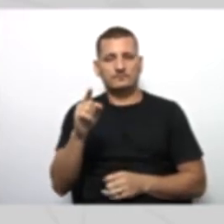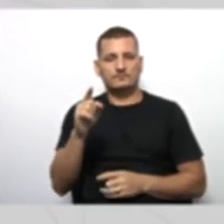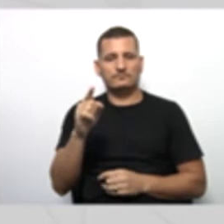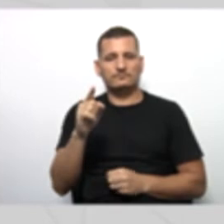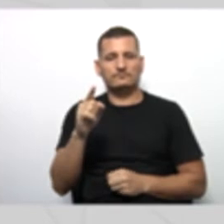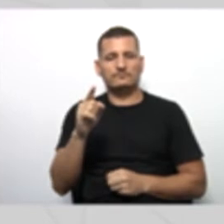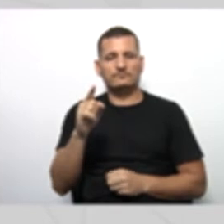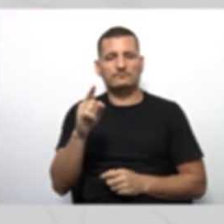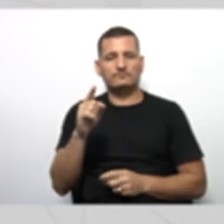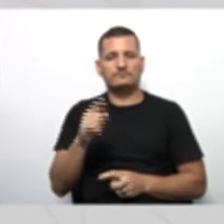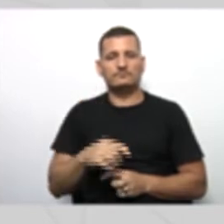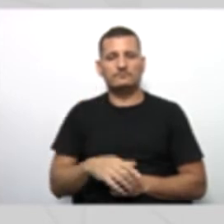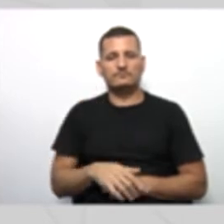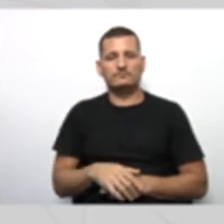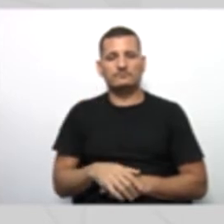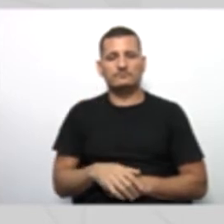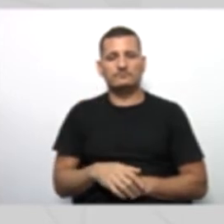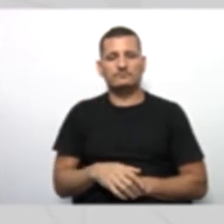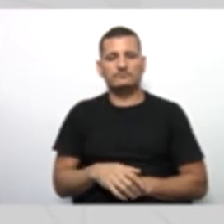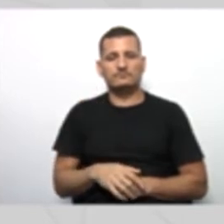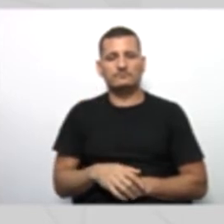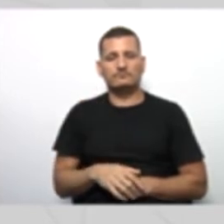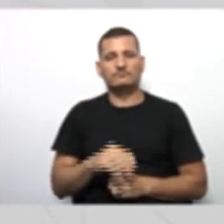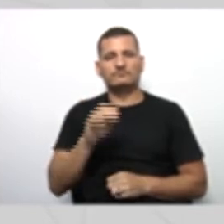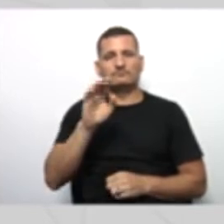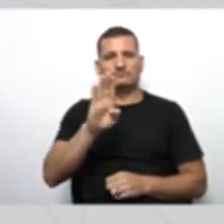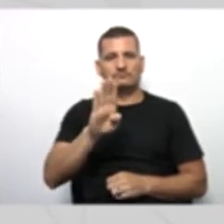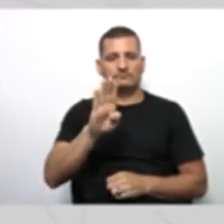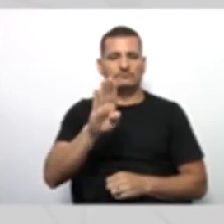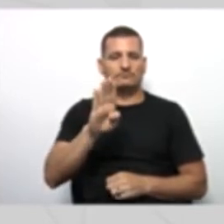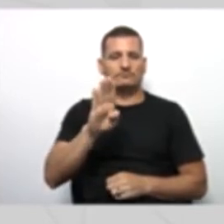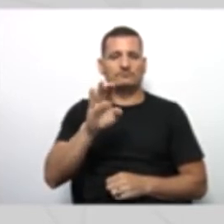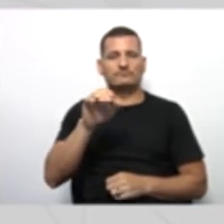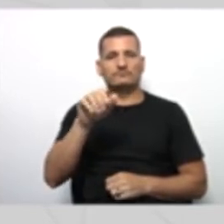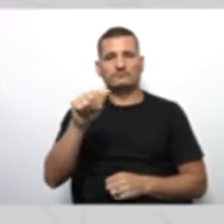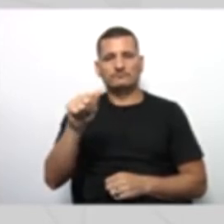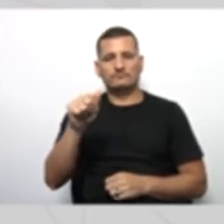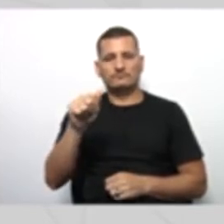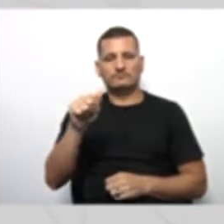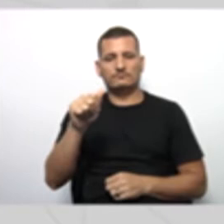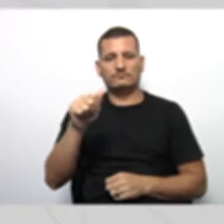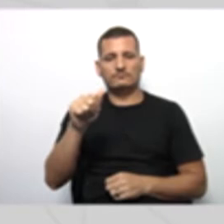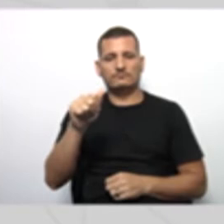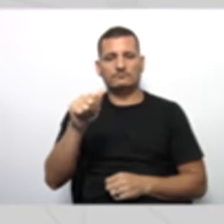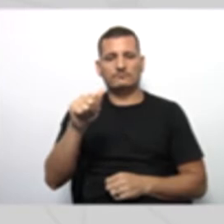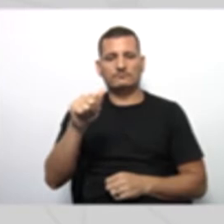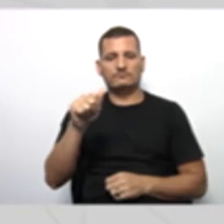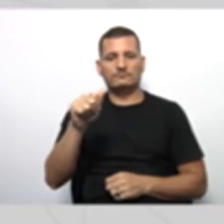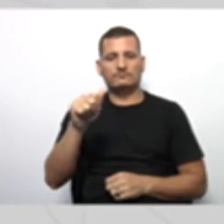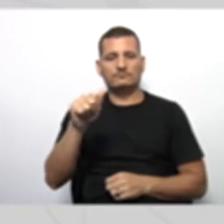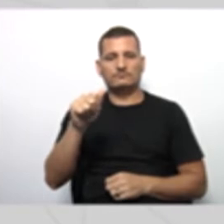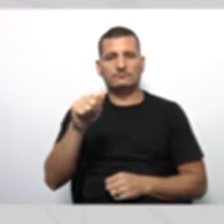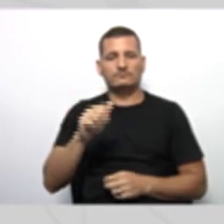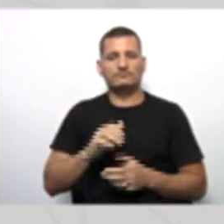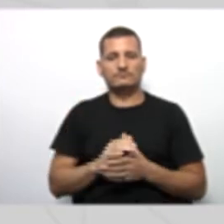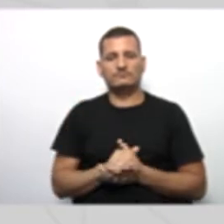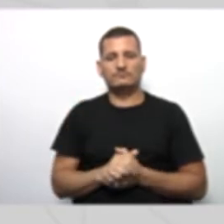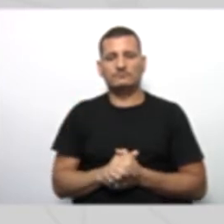do rio, meu amigo, o impacto vai ser o quê? Vai ser alto. Tá?